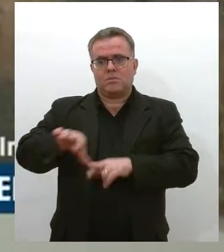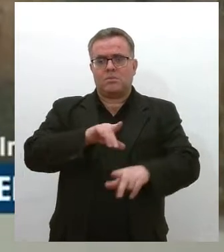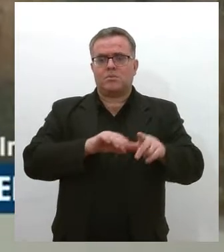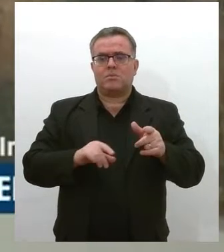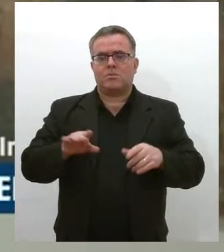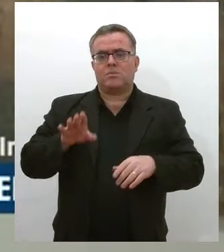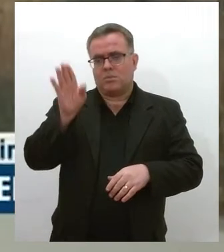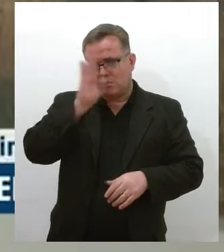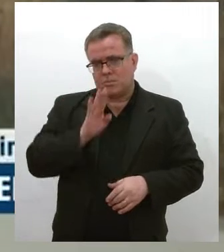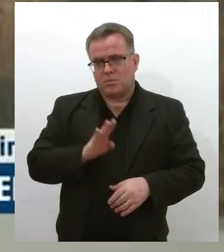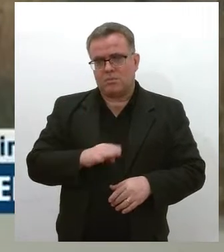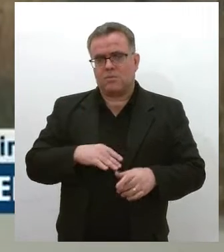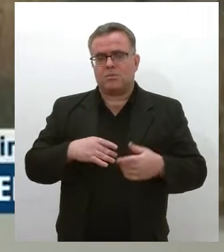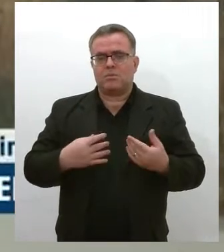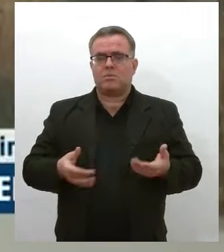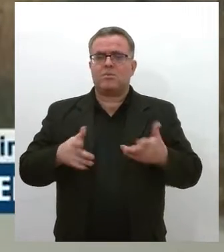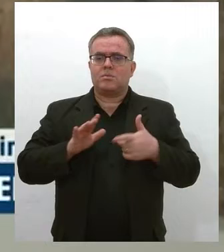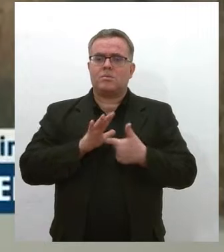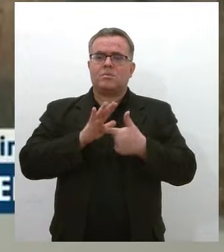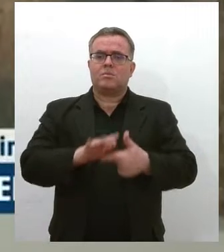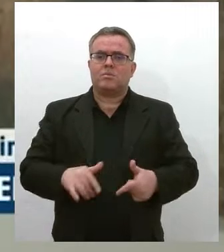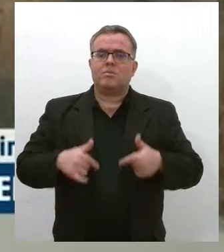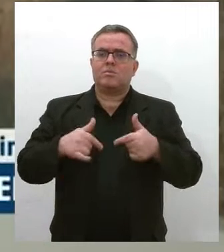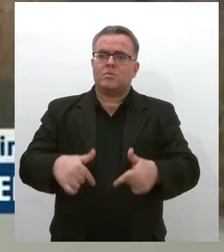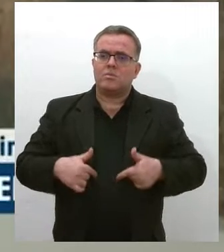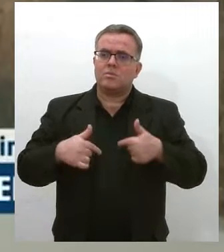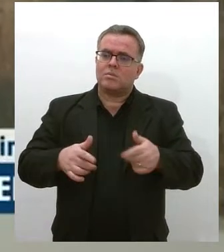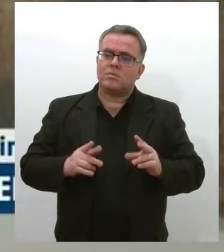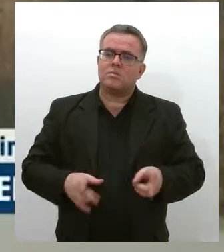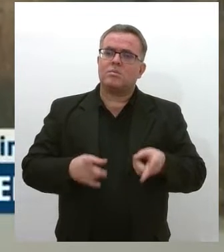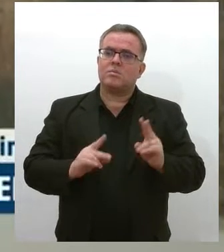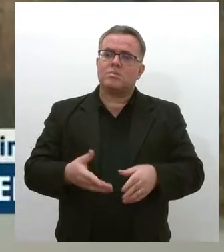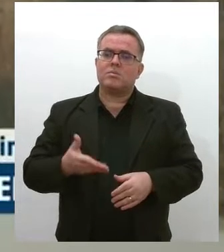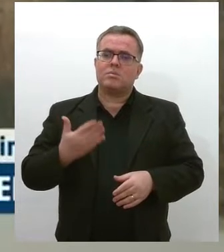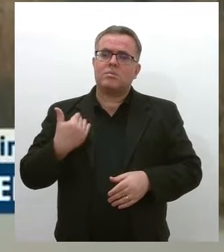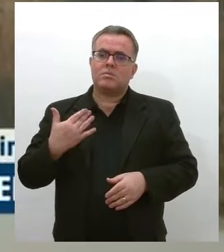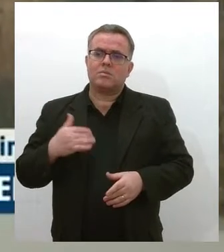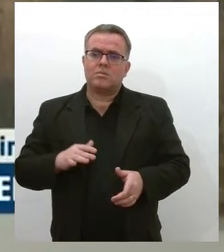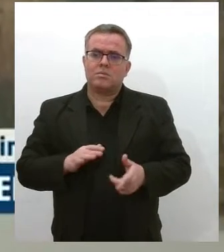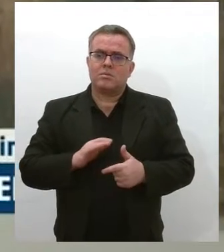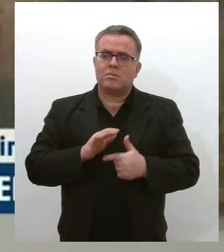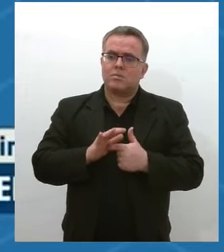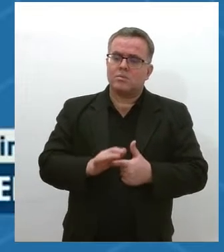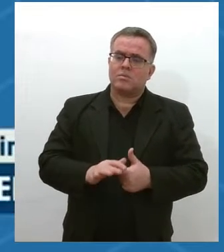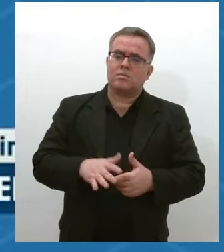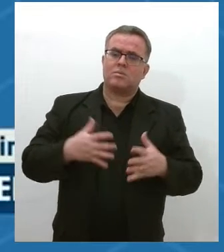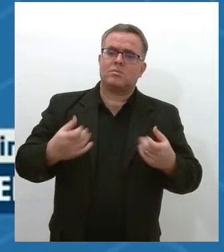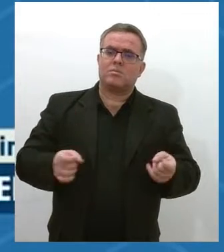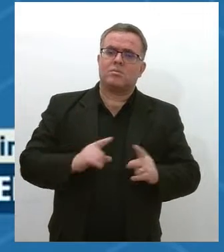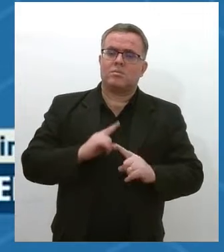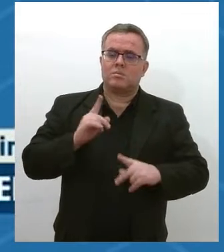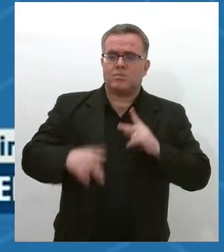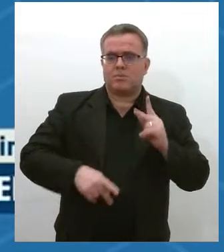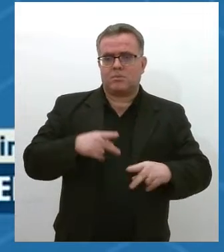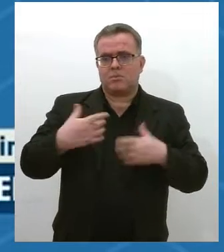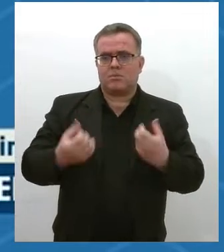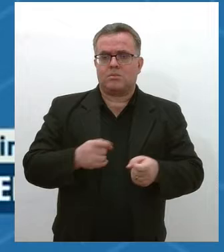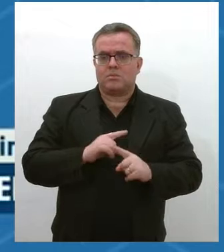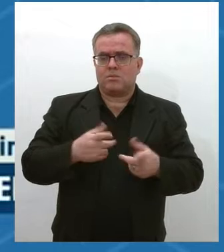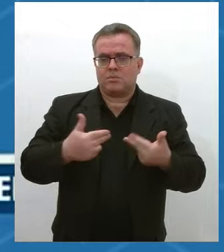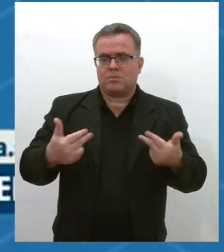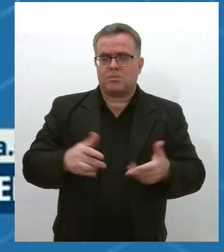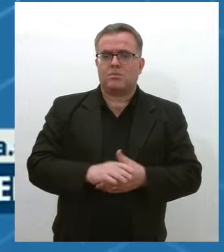populares estavam acontecendo naquele momento, mostram as insatisfações populares. Muitos panfletos